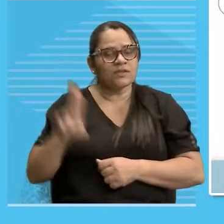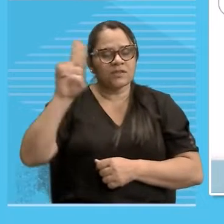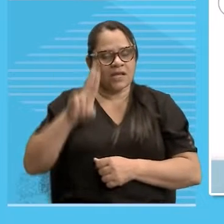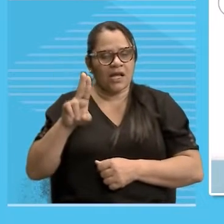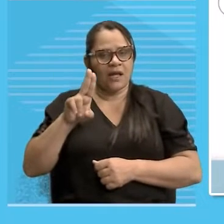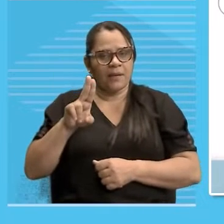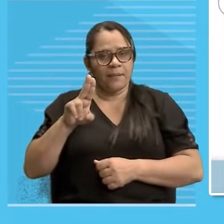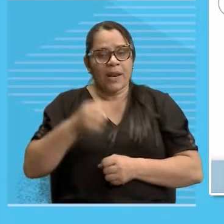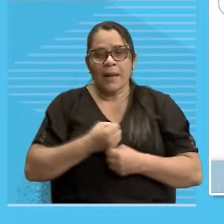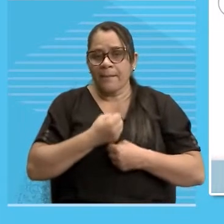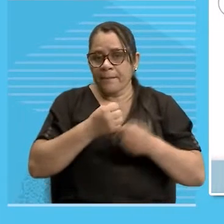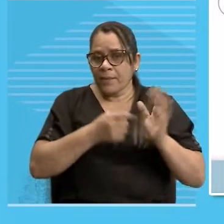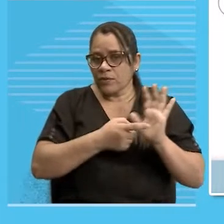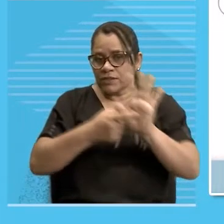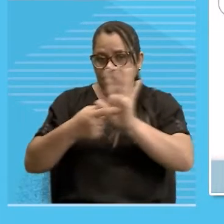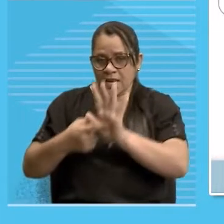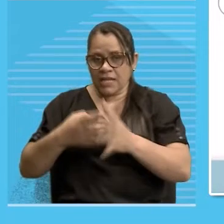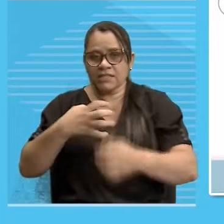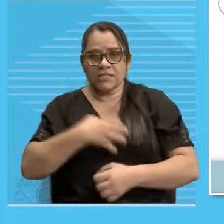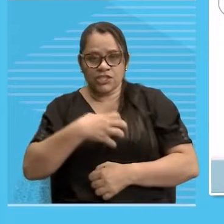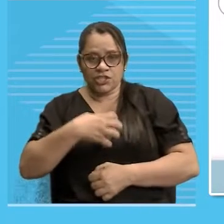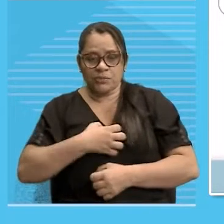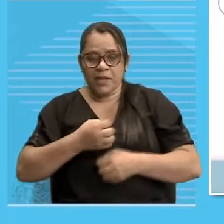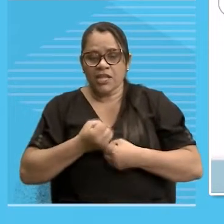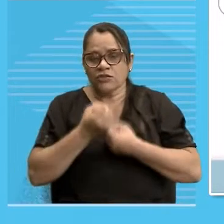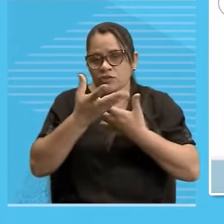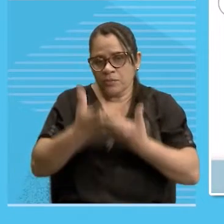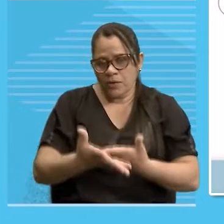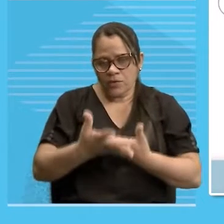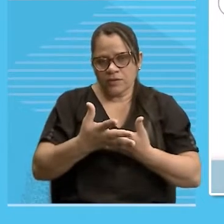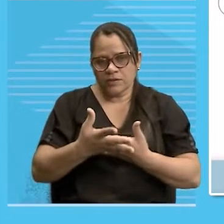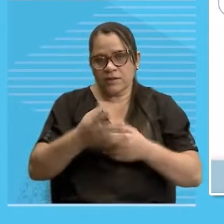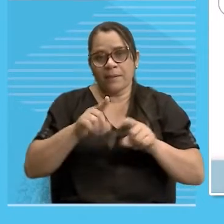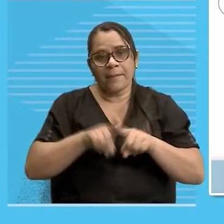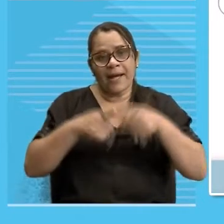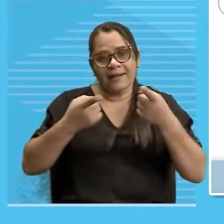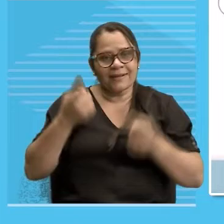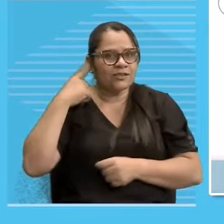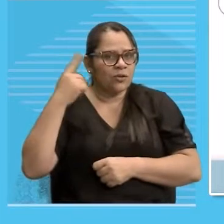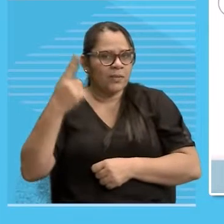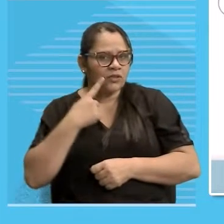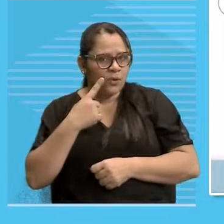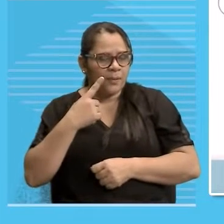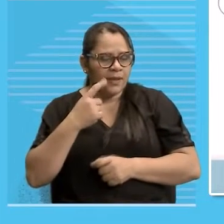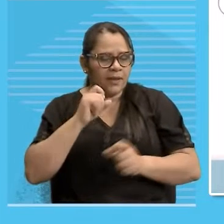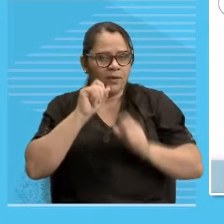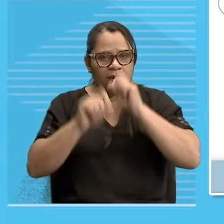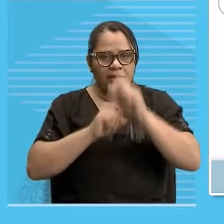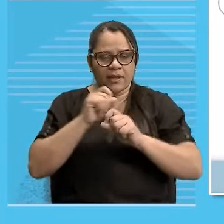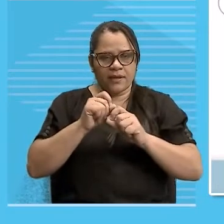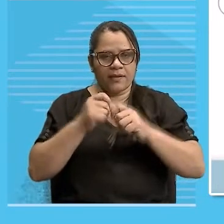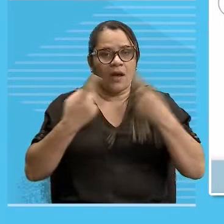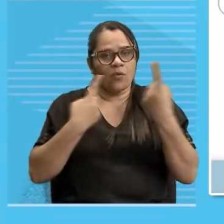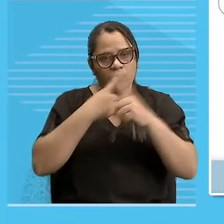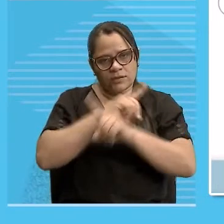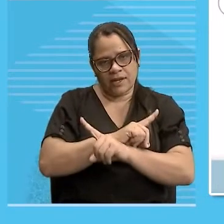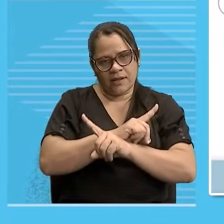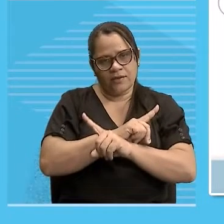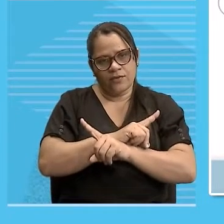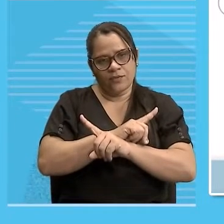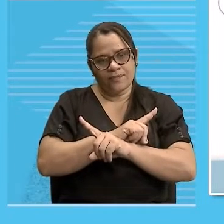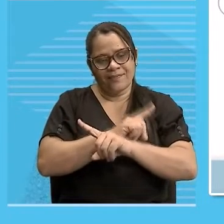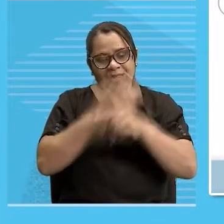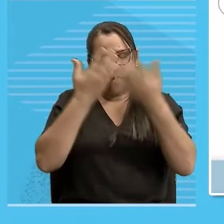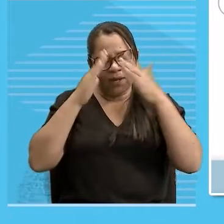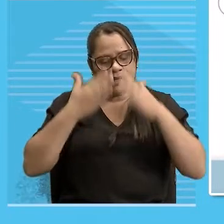sentimentos, elas são onomatopeias em forma de interjeição. Agora, também é verdade que o contrário não se verifica.